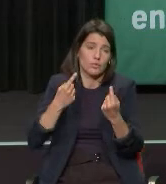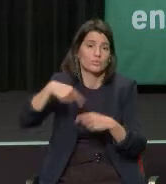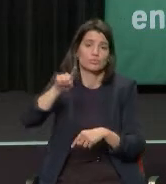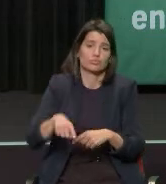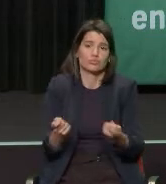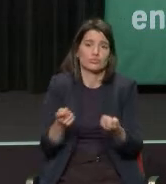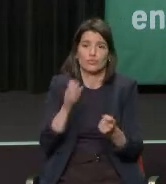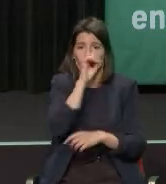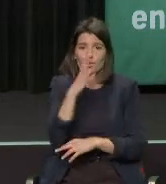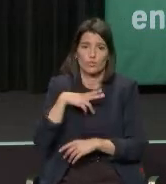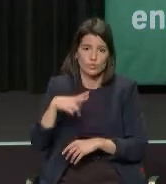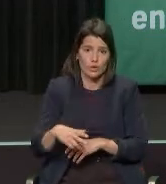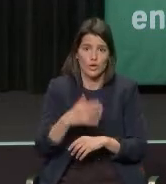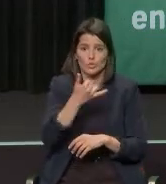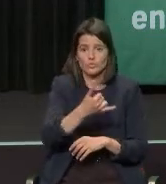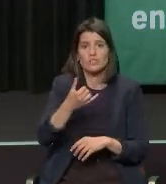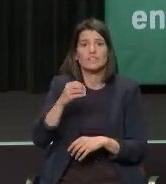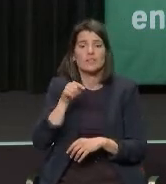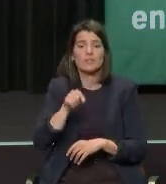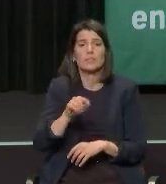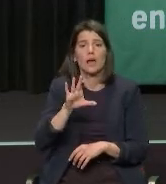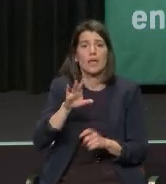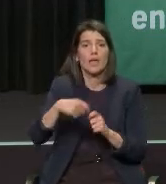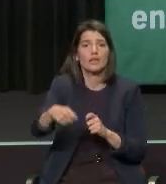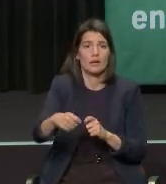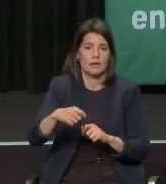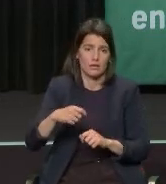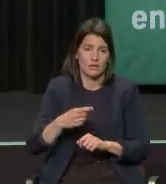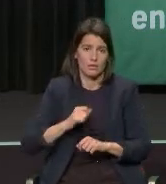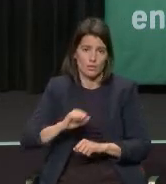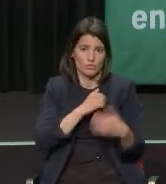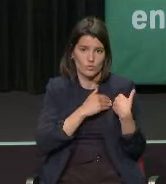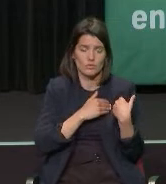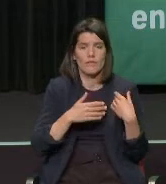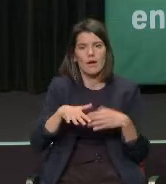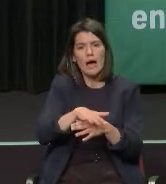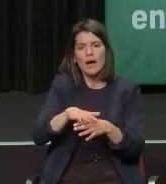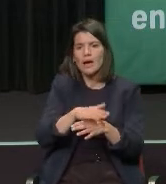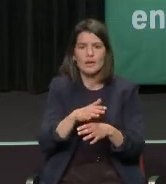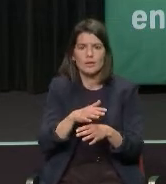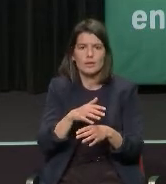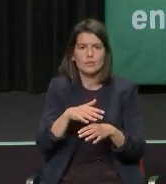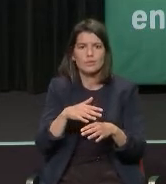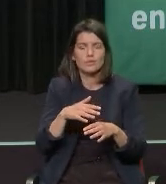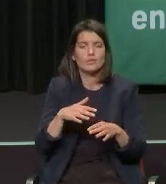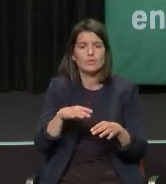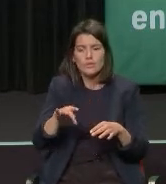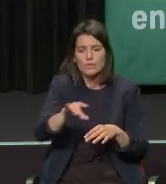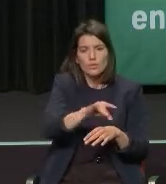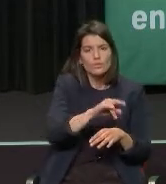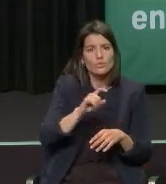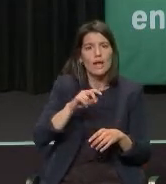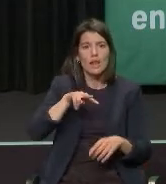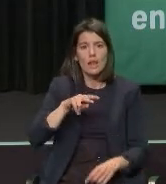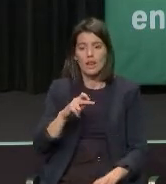do país, portanto são 420 mil hectares que estão sob a responsabilidade deste Instituto, e tem ainda áreas de rede, as áreas classificadas e a rede Natura 2000